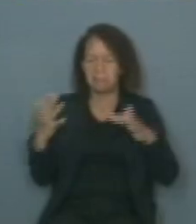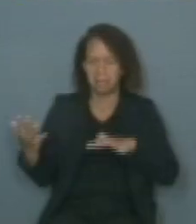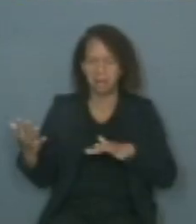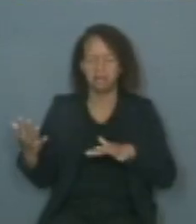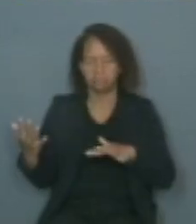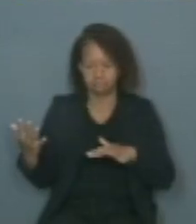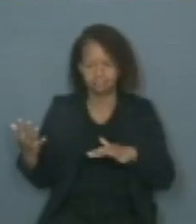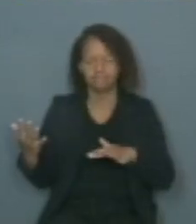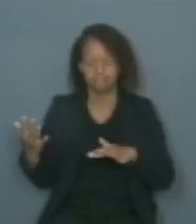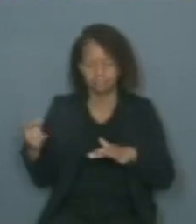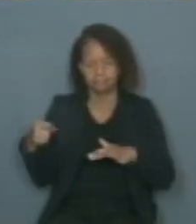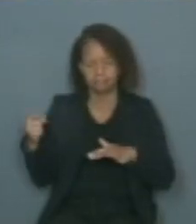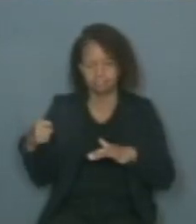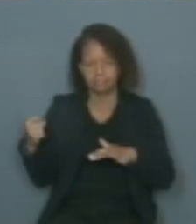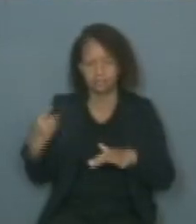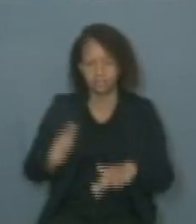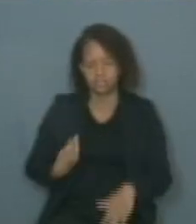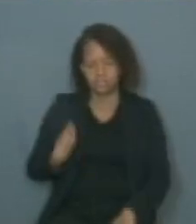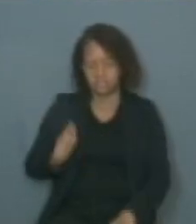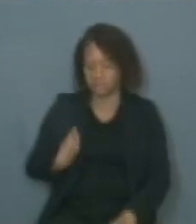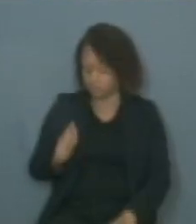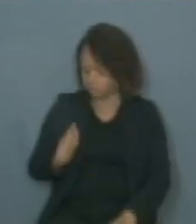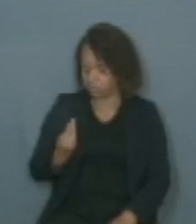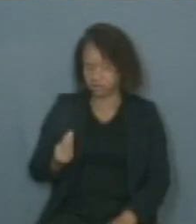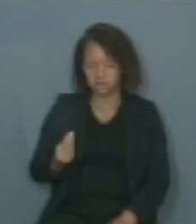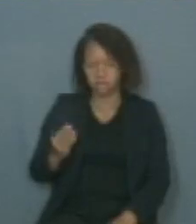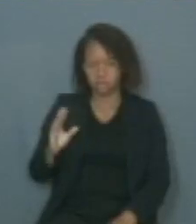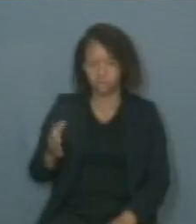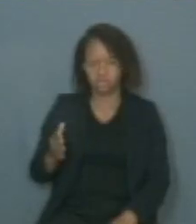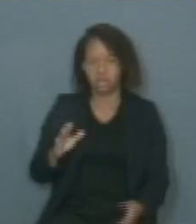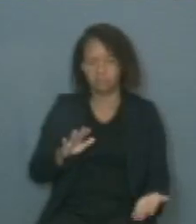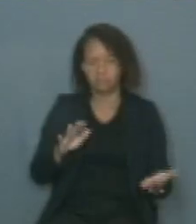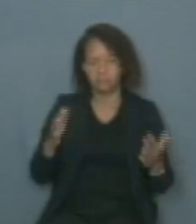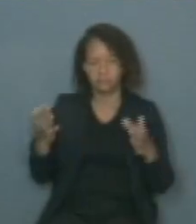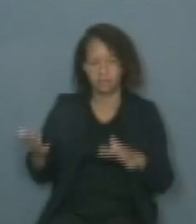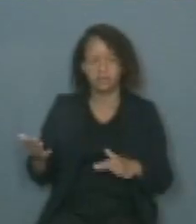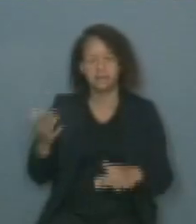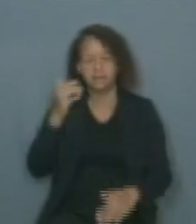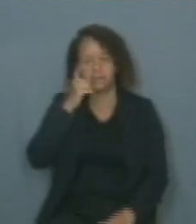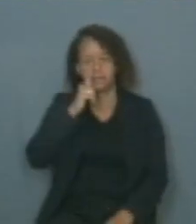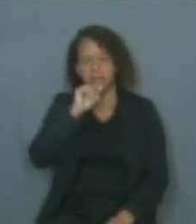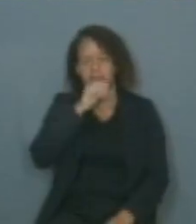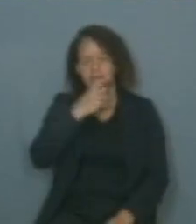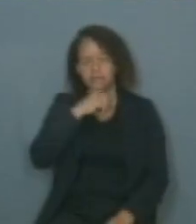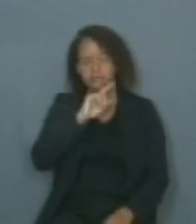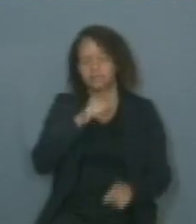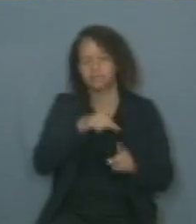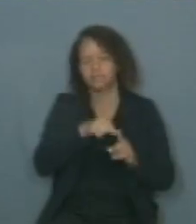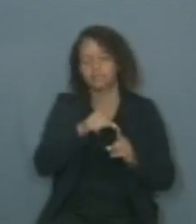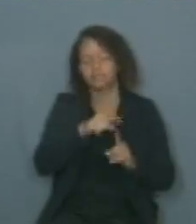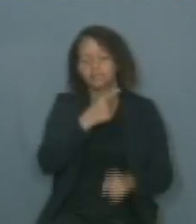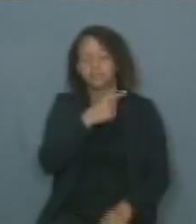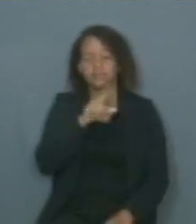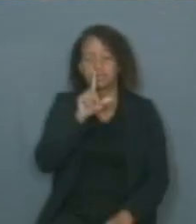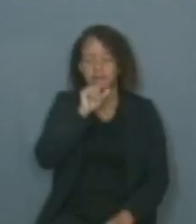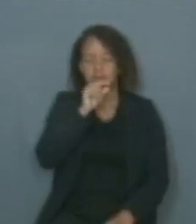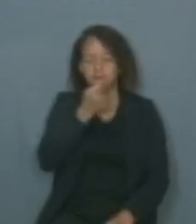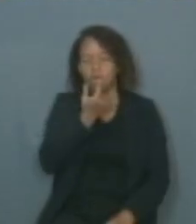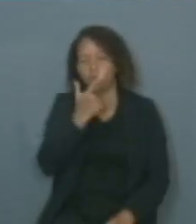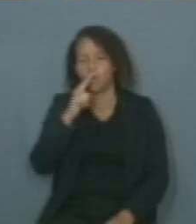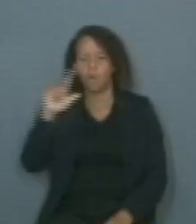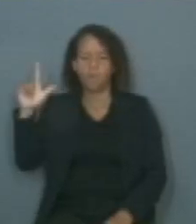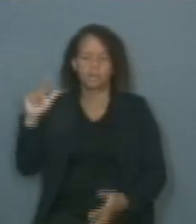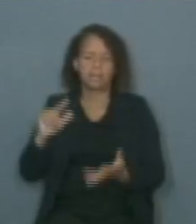ceifar vidas. Vidas como as que foram ceifadas de mãe e filha ali no bairro de Passarinho e de várias